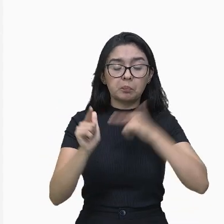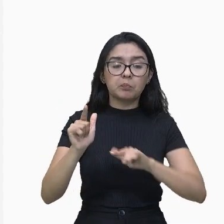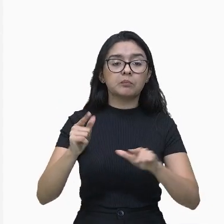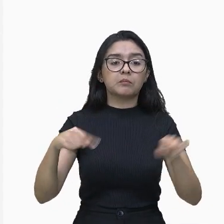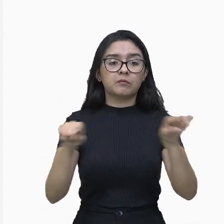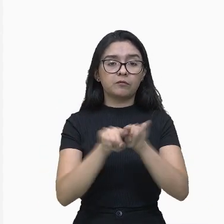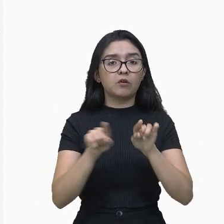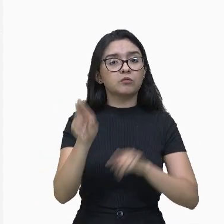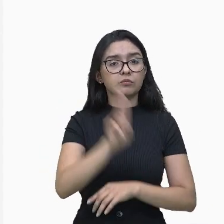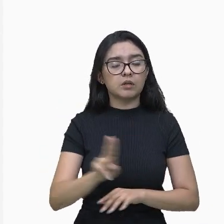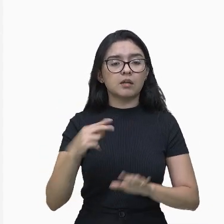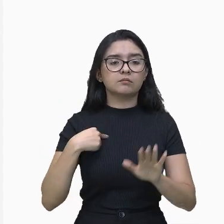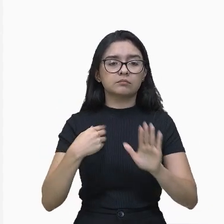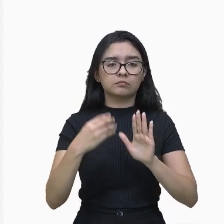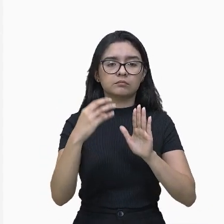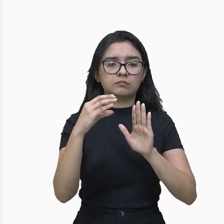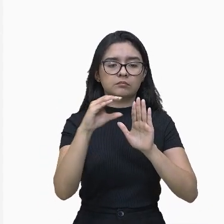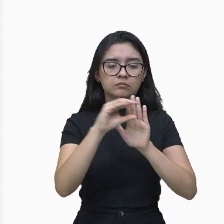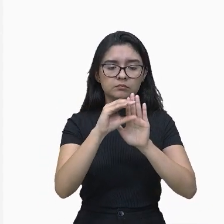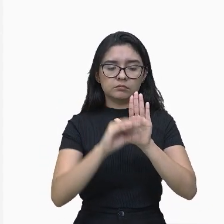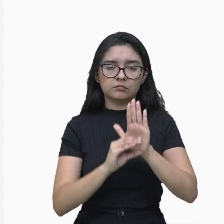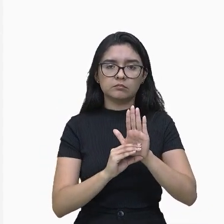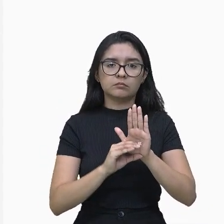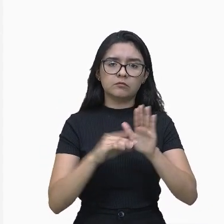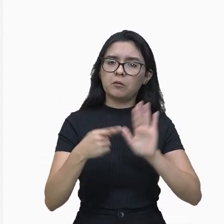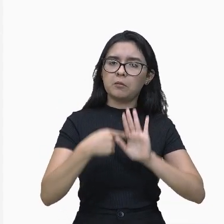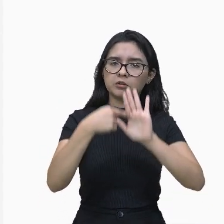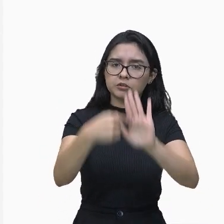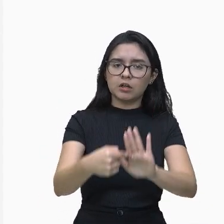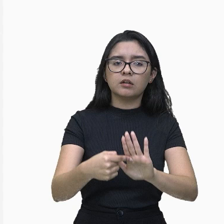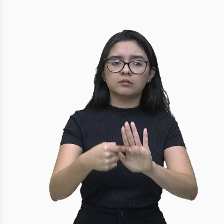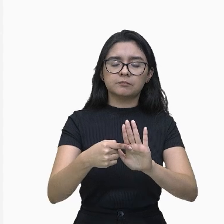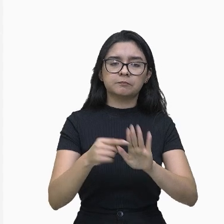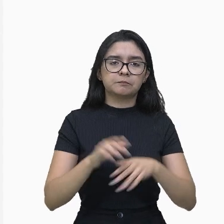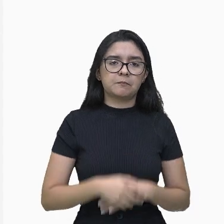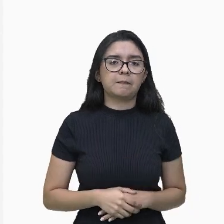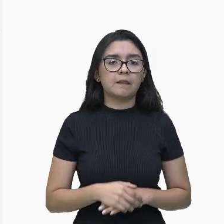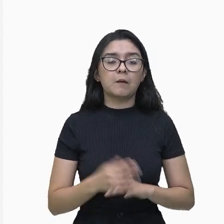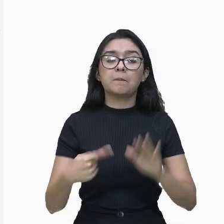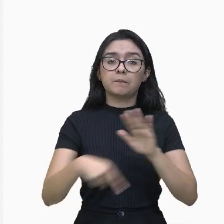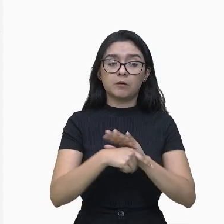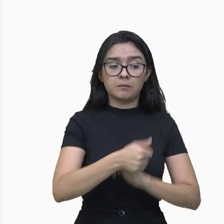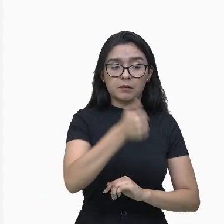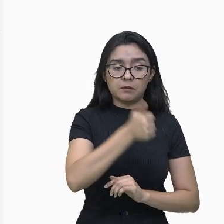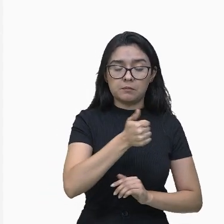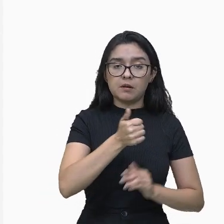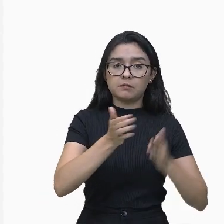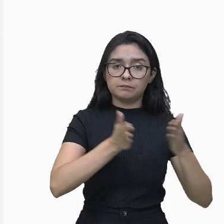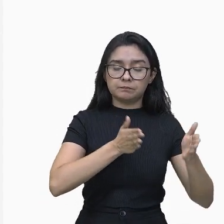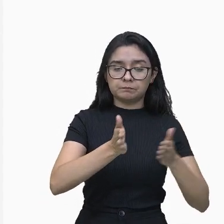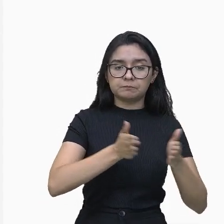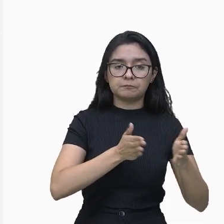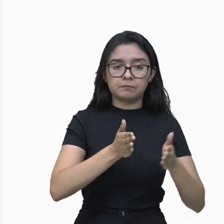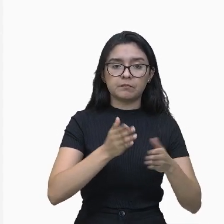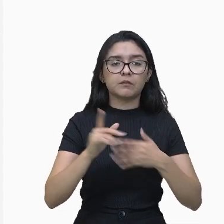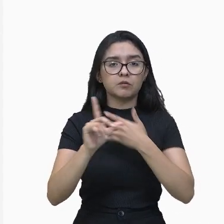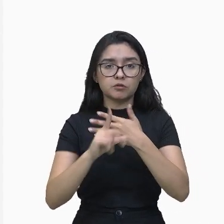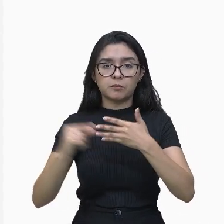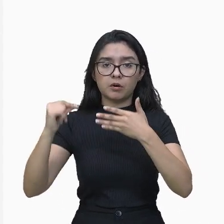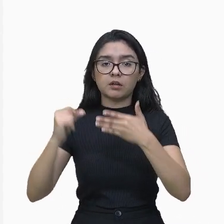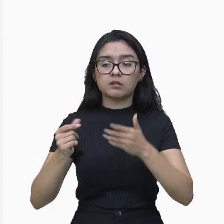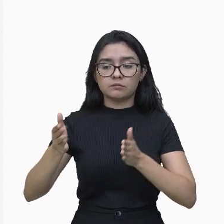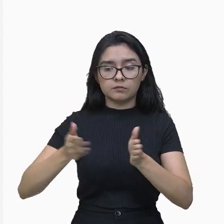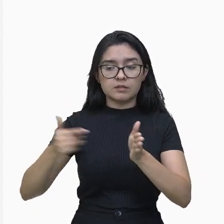foram aí eh colocadas em evidência e fizeram parte da primeira fase os poetas os Escritores da segunda